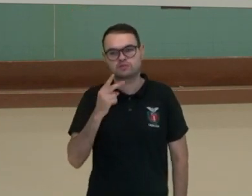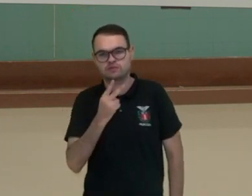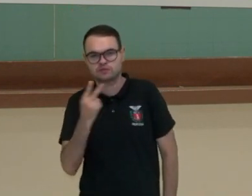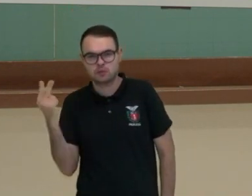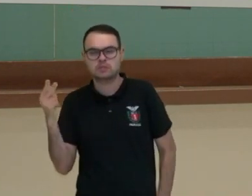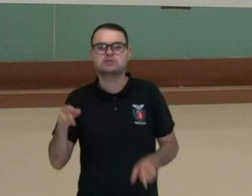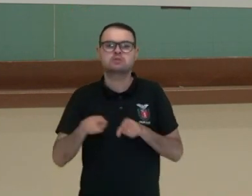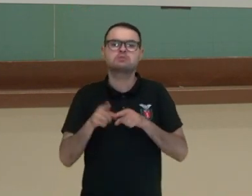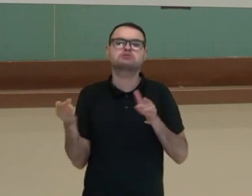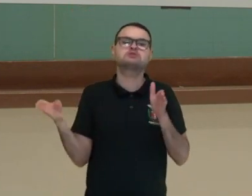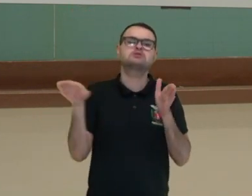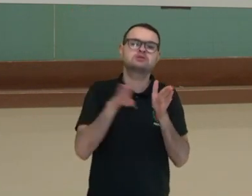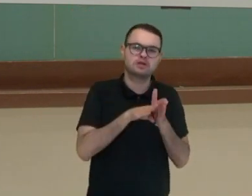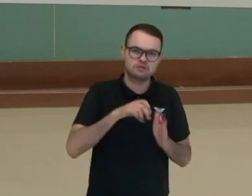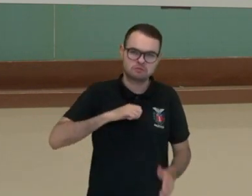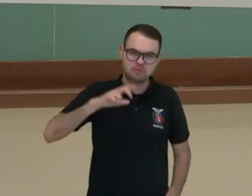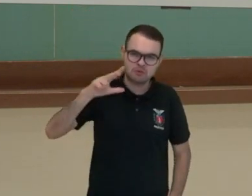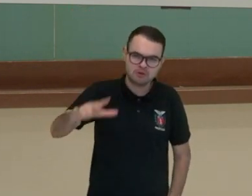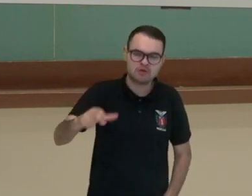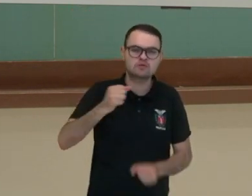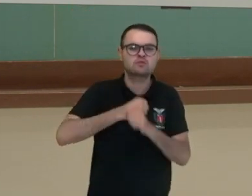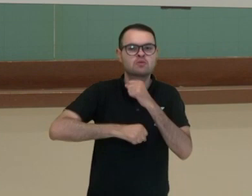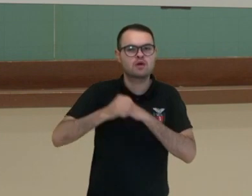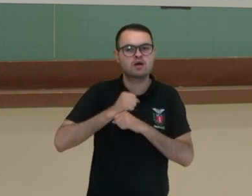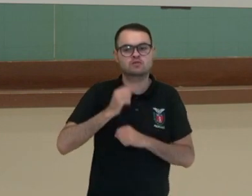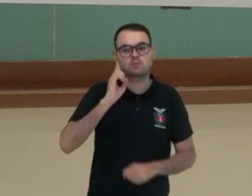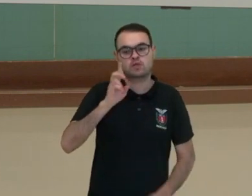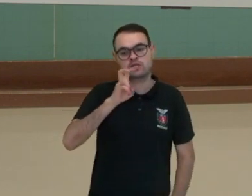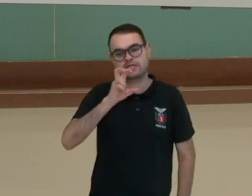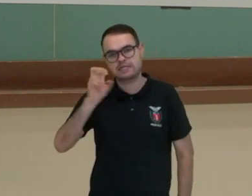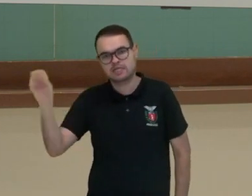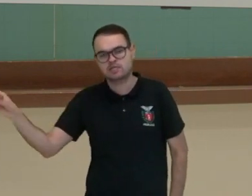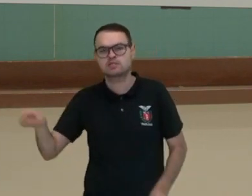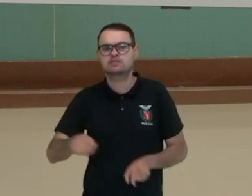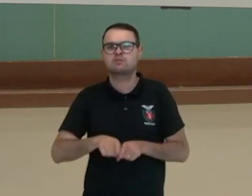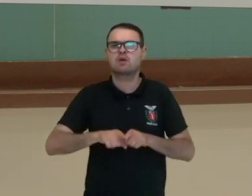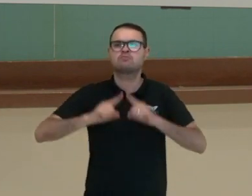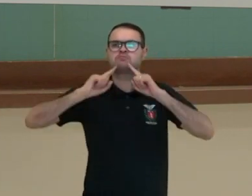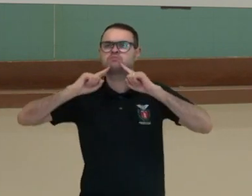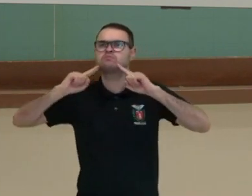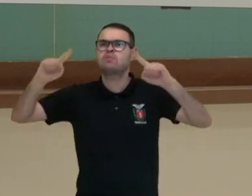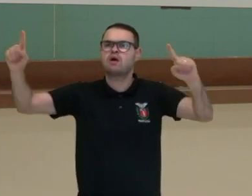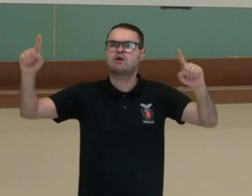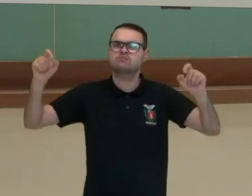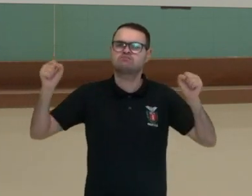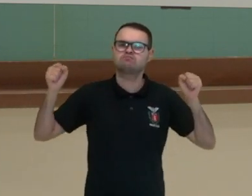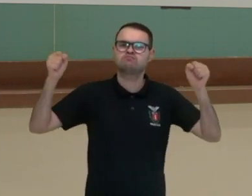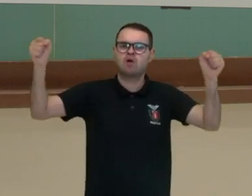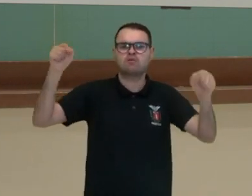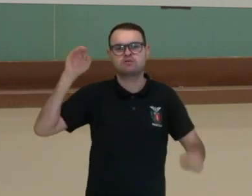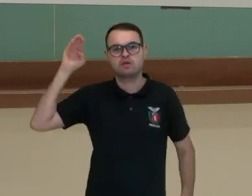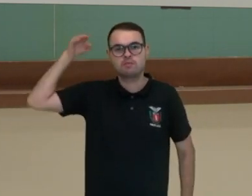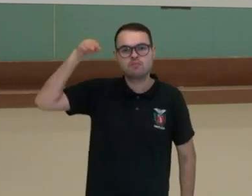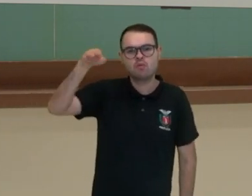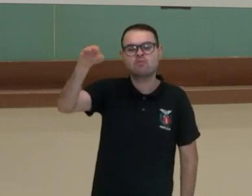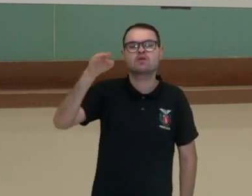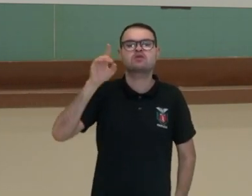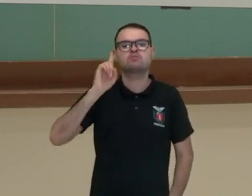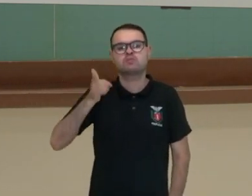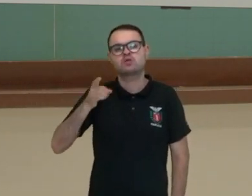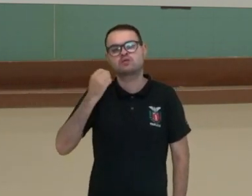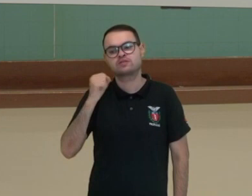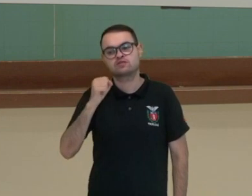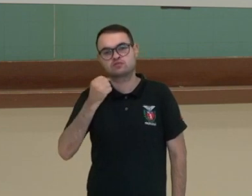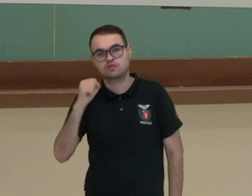dos portugueses ao Brasil no ano de 1500, a proclamação da República no ano de